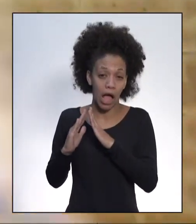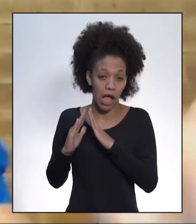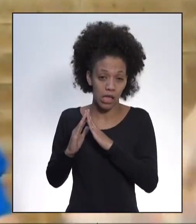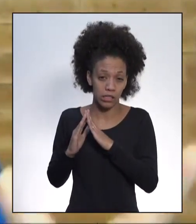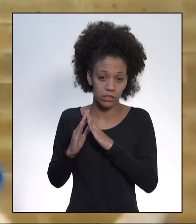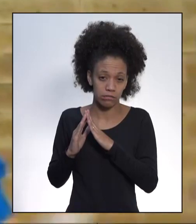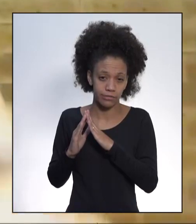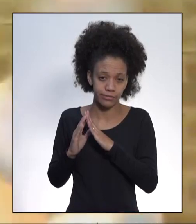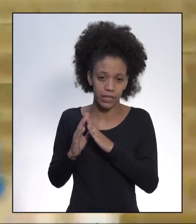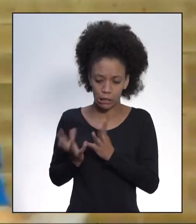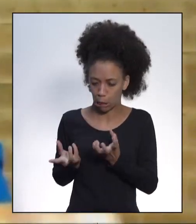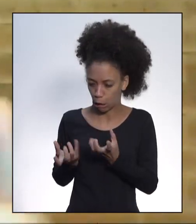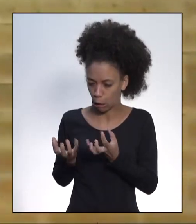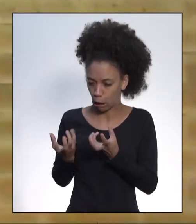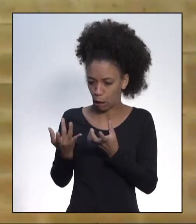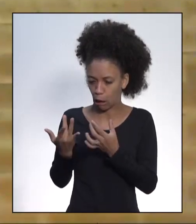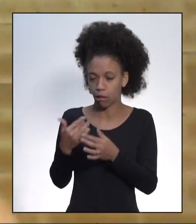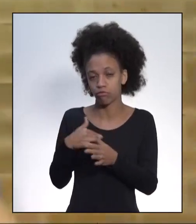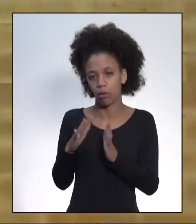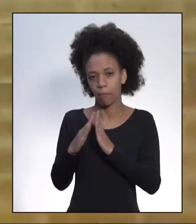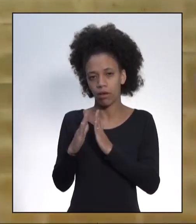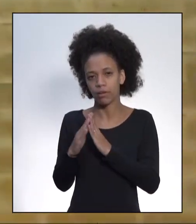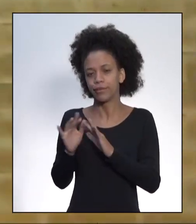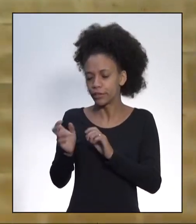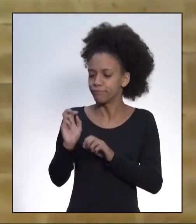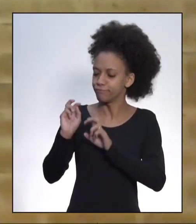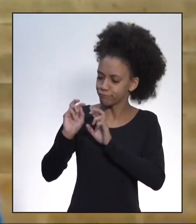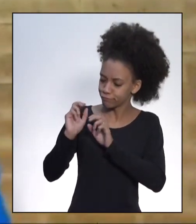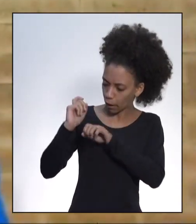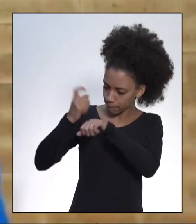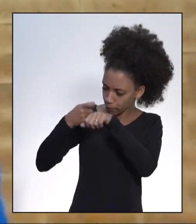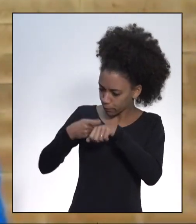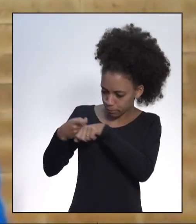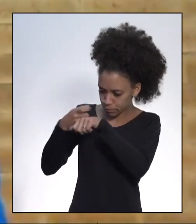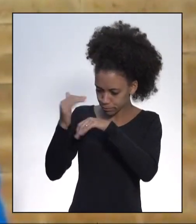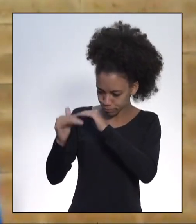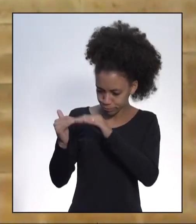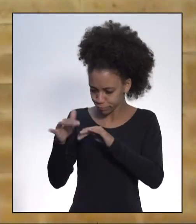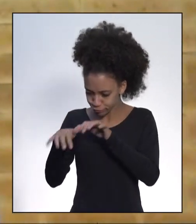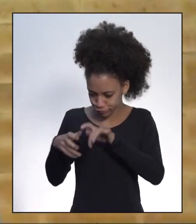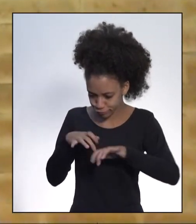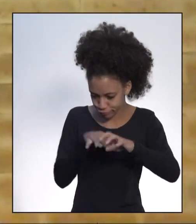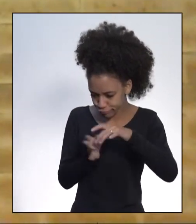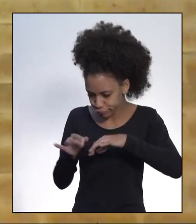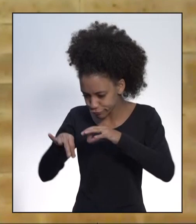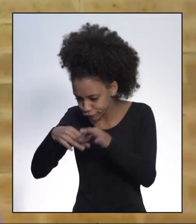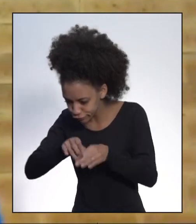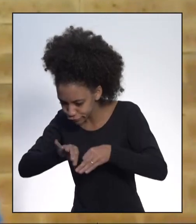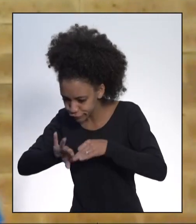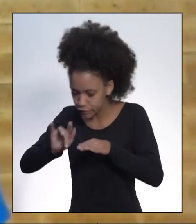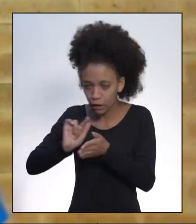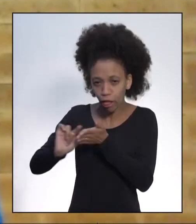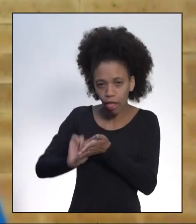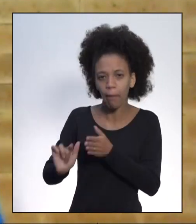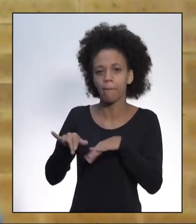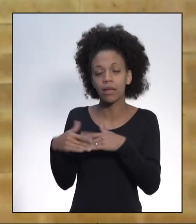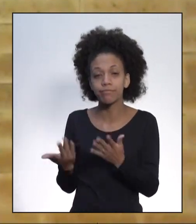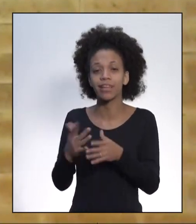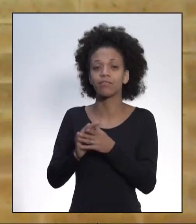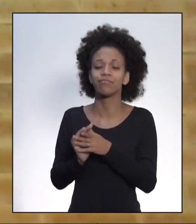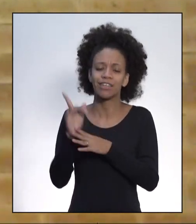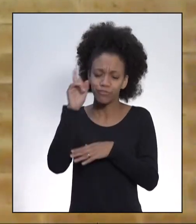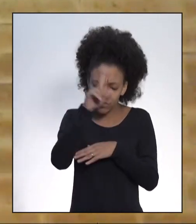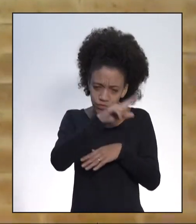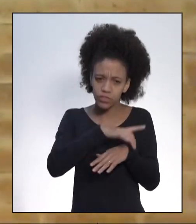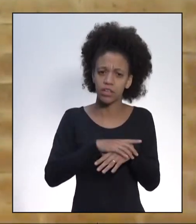tirando uma casa que pegou fogo, onde eu morava. Eu fui lá, ajudei o cara retirar o entulho, por aí vai. E aí, com todas as dificuldades